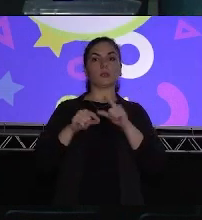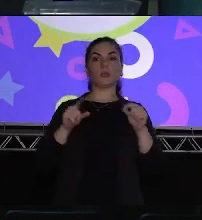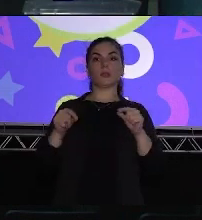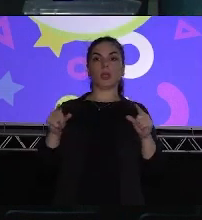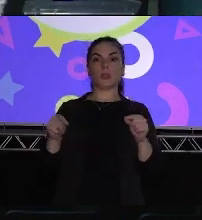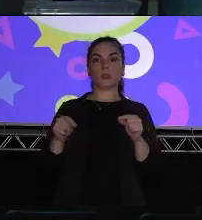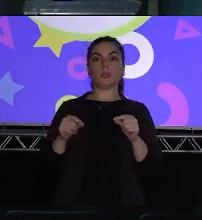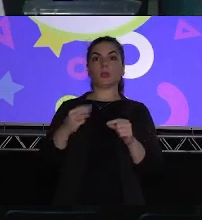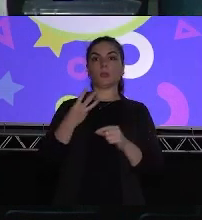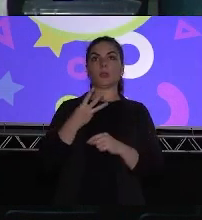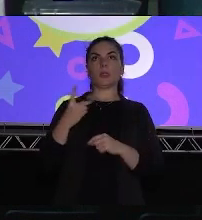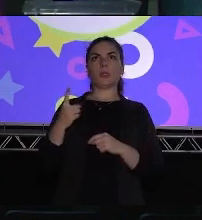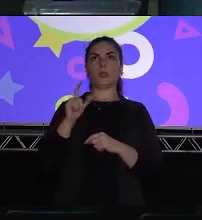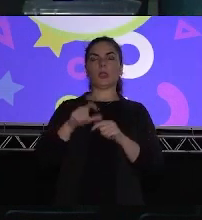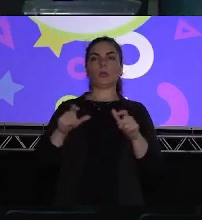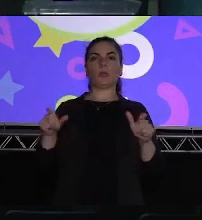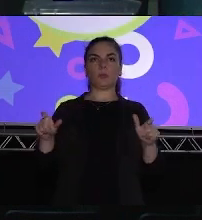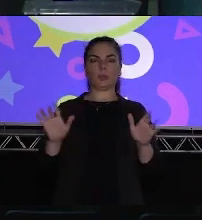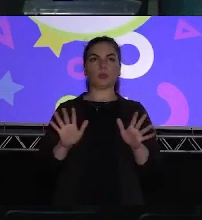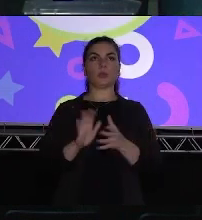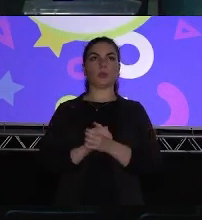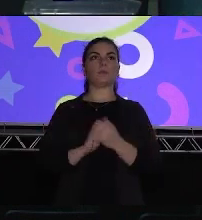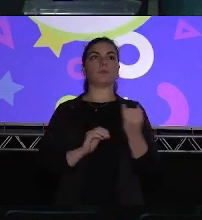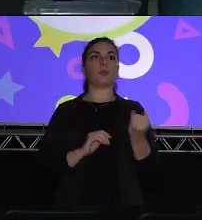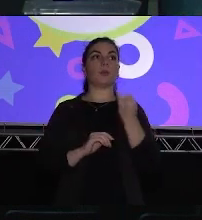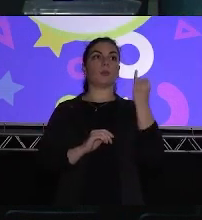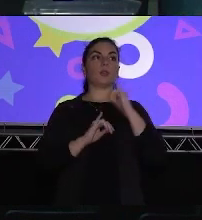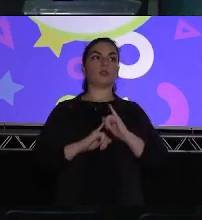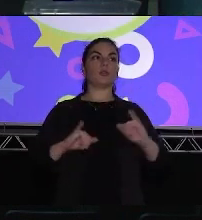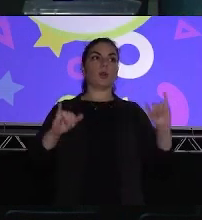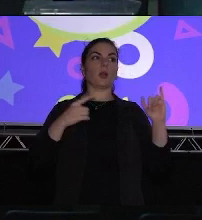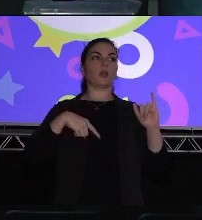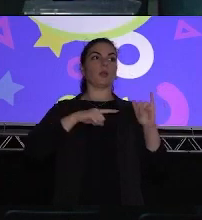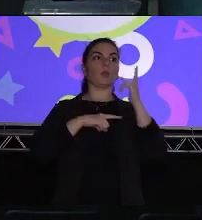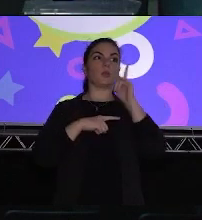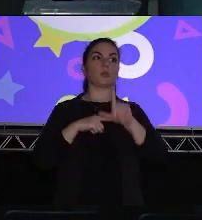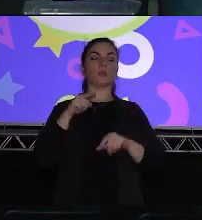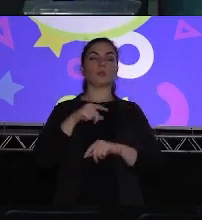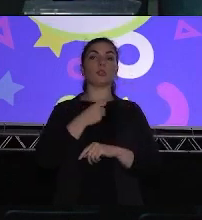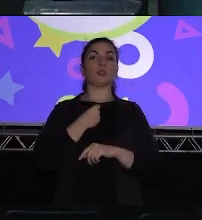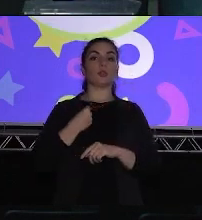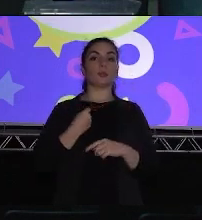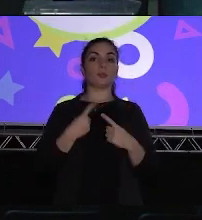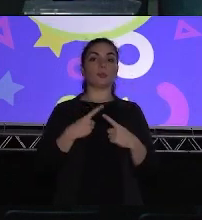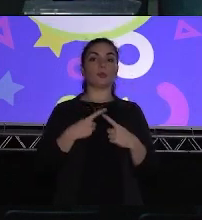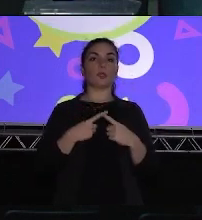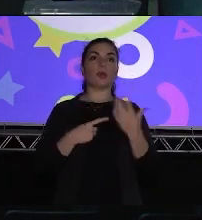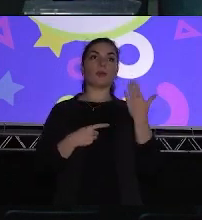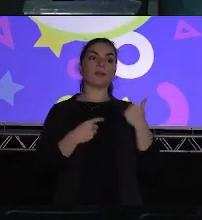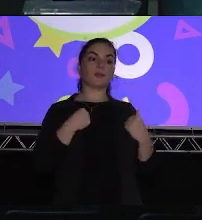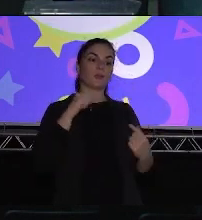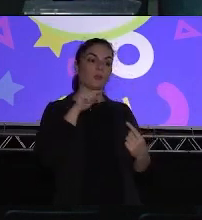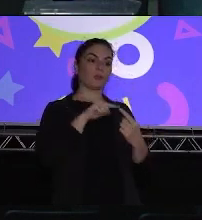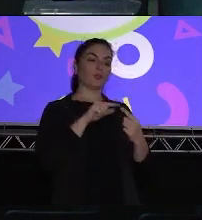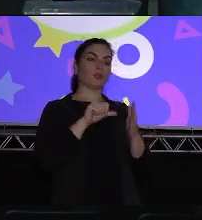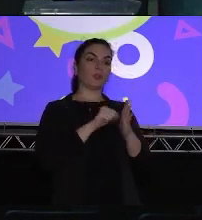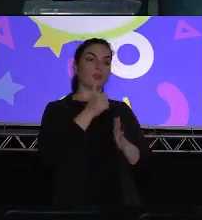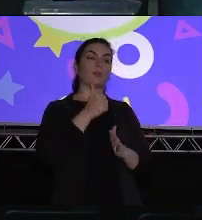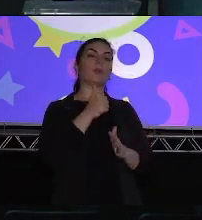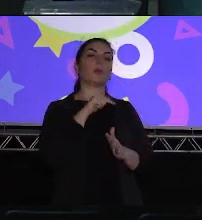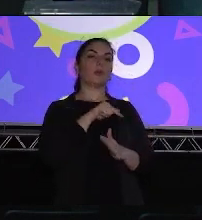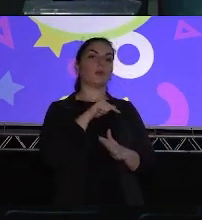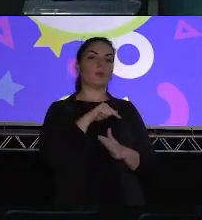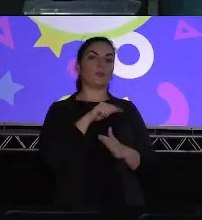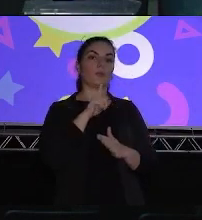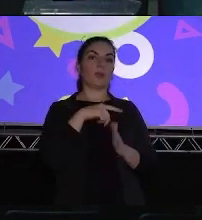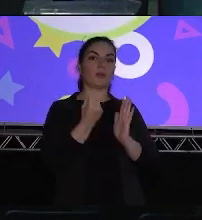passado, 31 pessoas. É importante dizer que a gente atingiu esse número porque a gente atingiu aquele primeiro objetivo de marca empregadora,